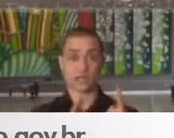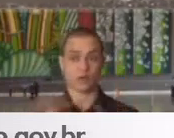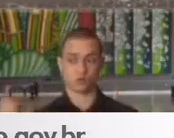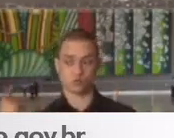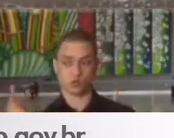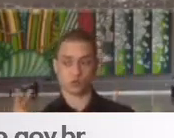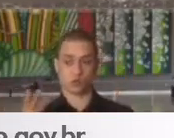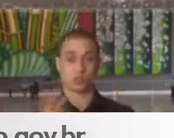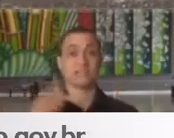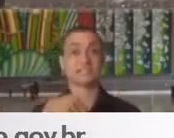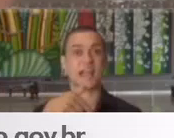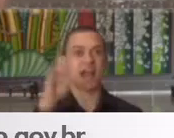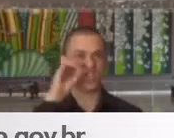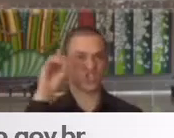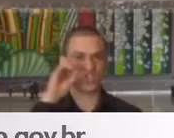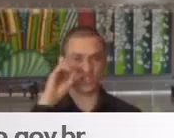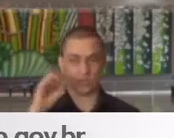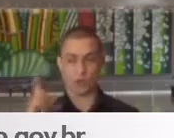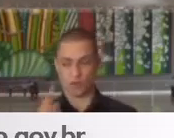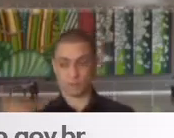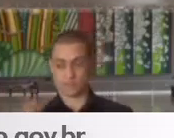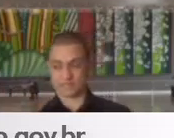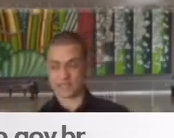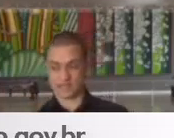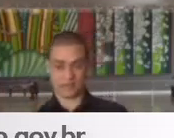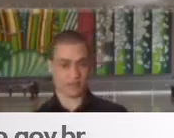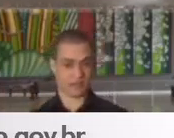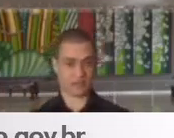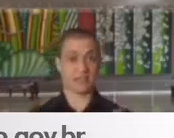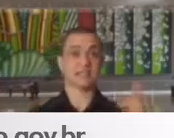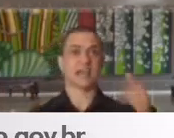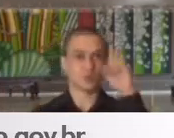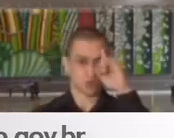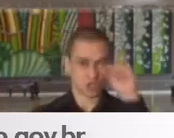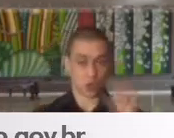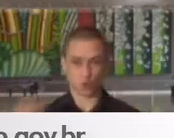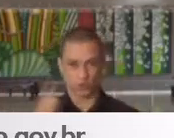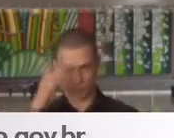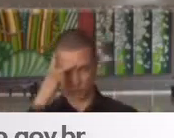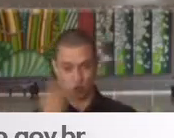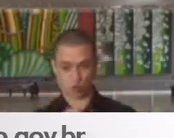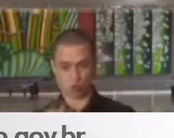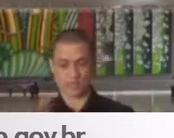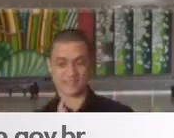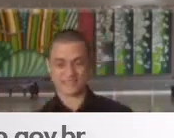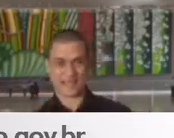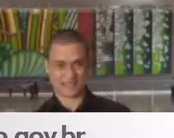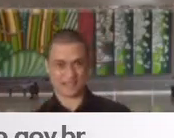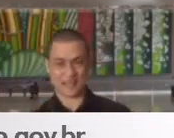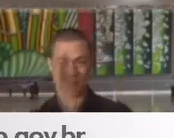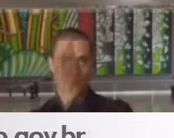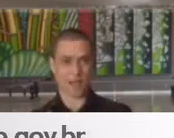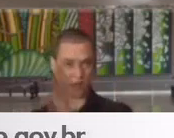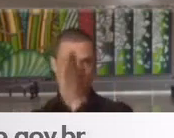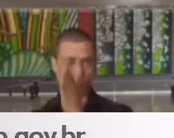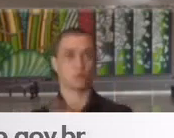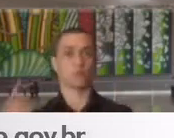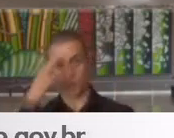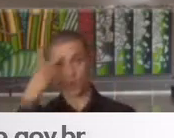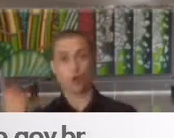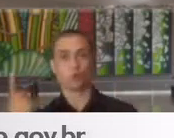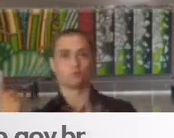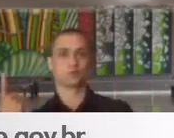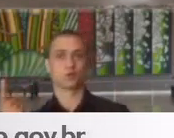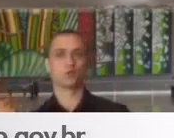depois do centésimo caso. O centésimo caso, ele passa a ser, dentro desse critério